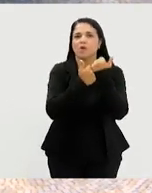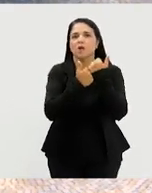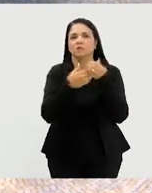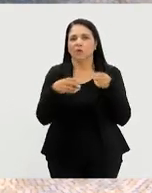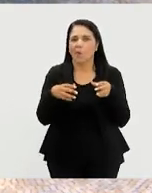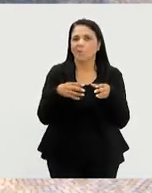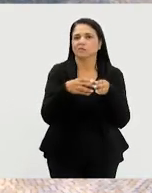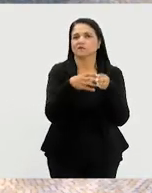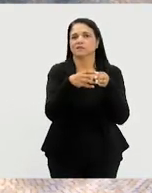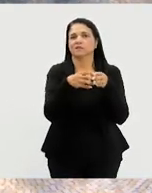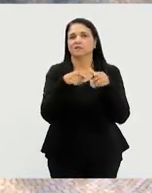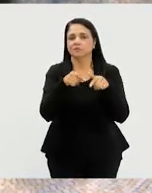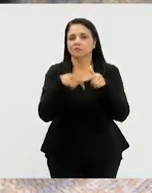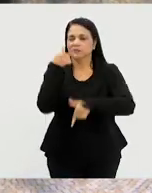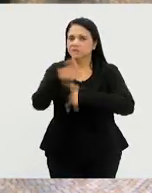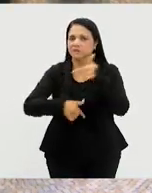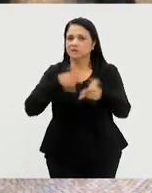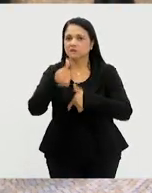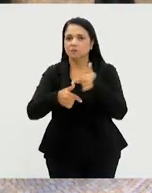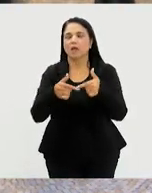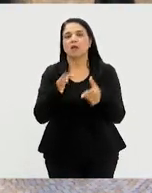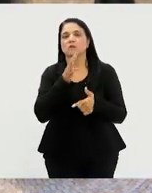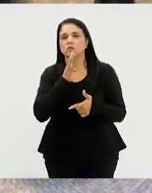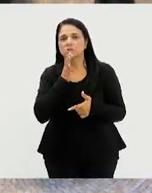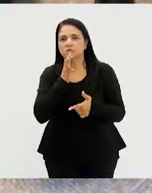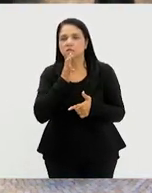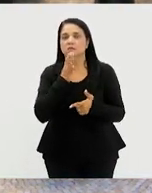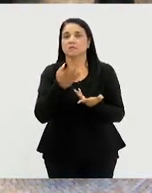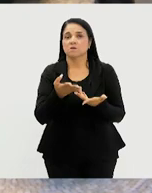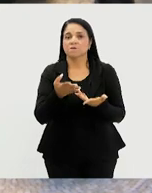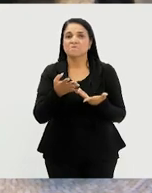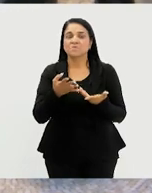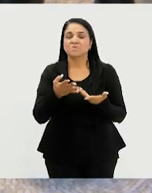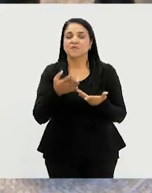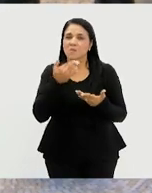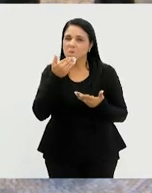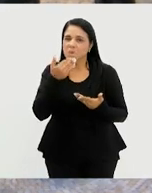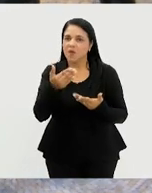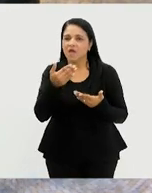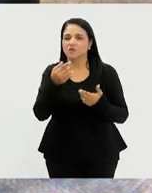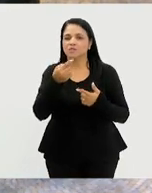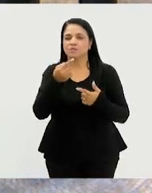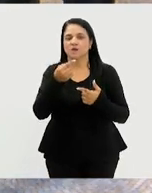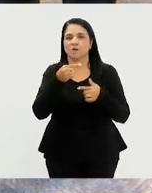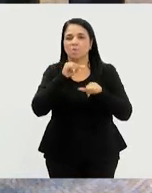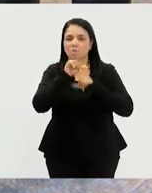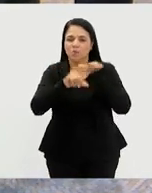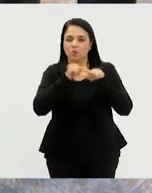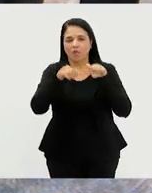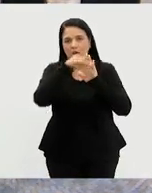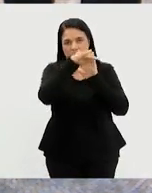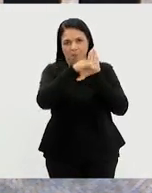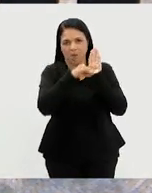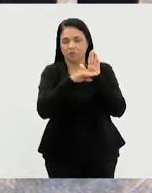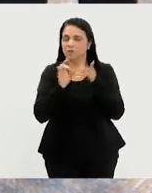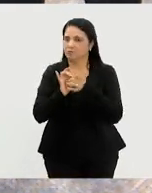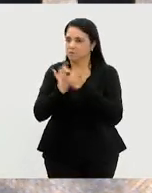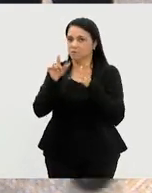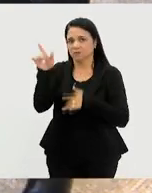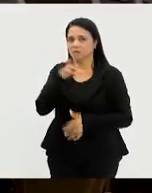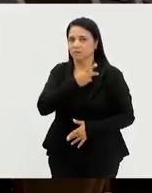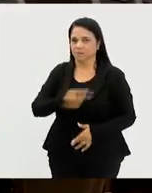de fato esse trabalho seja cada vez mais reconhecido então peço a a inversão de pauta e a autorização de vossa excelência Muito